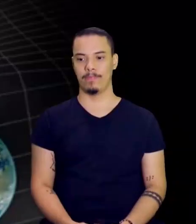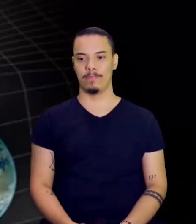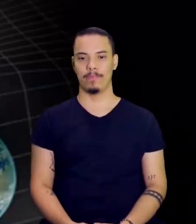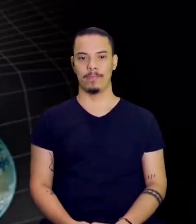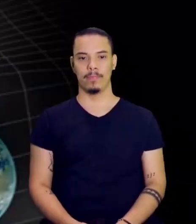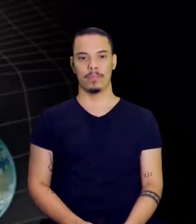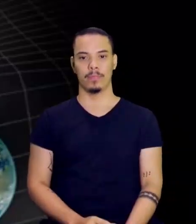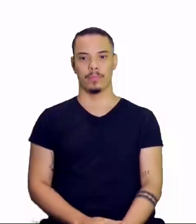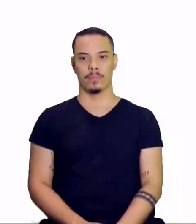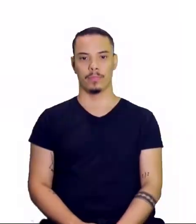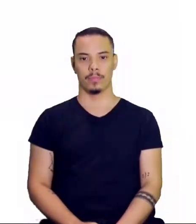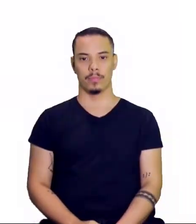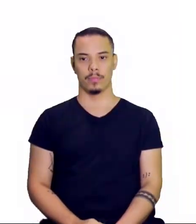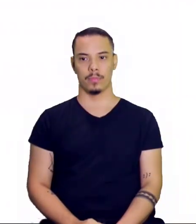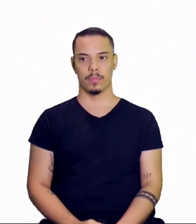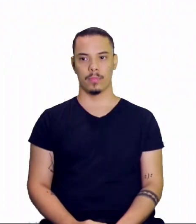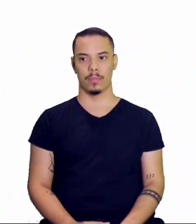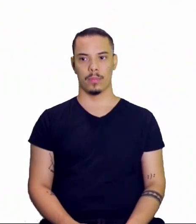olha só.